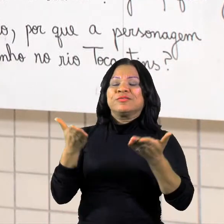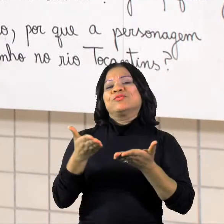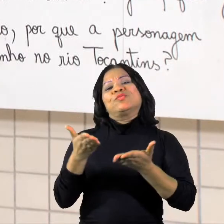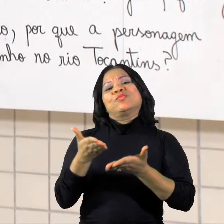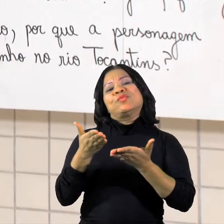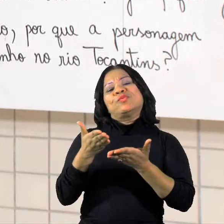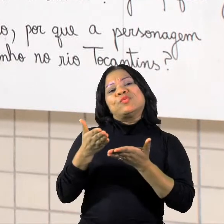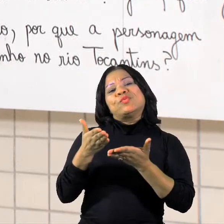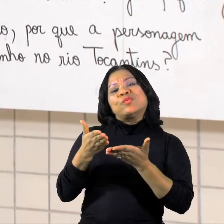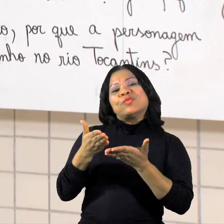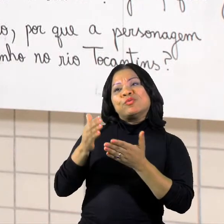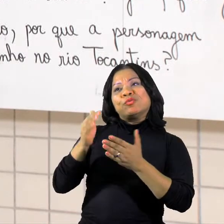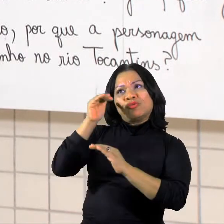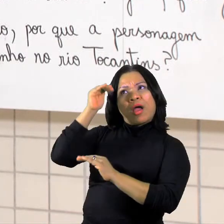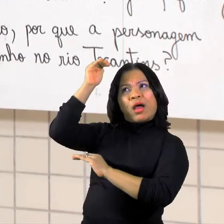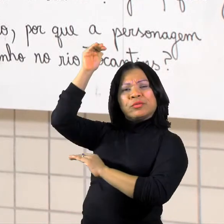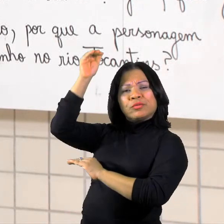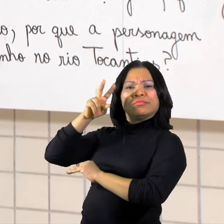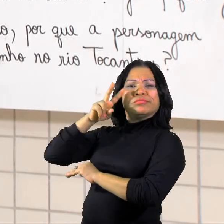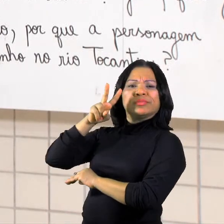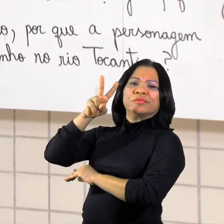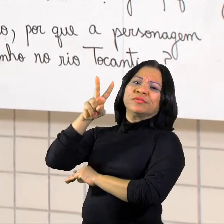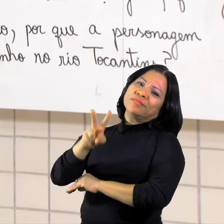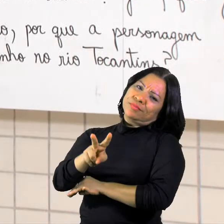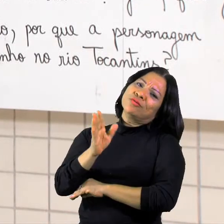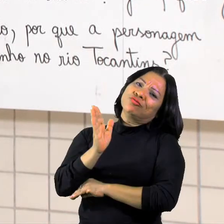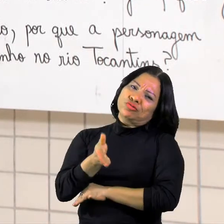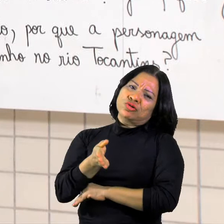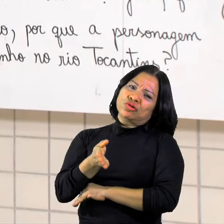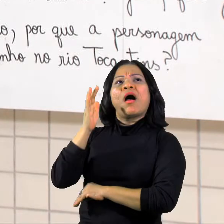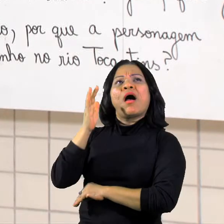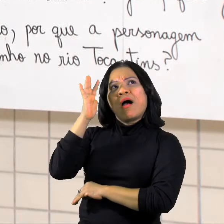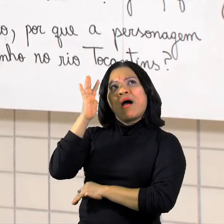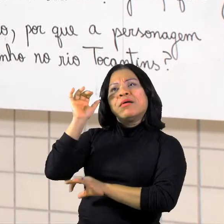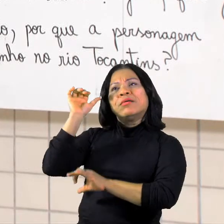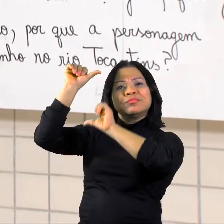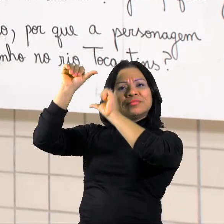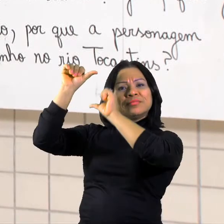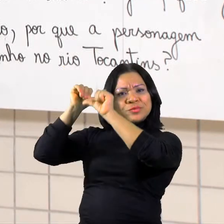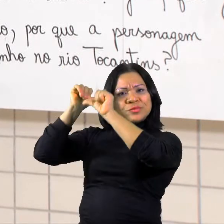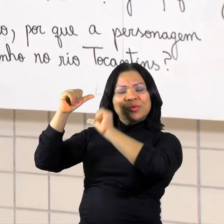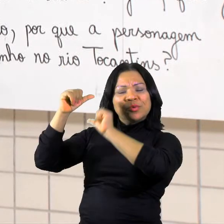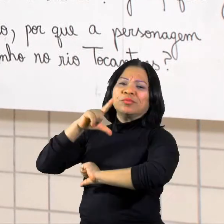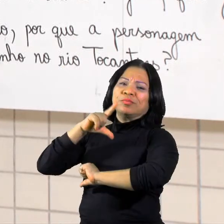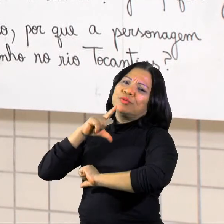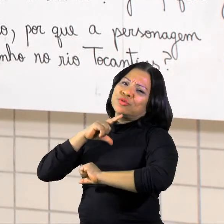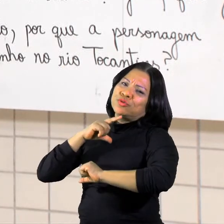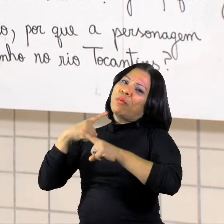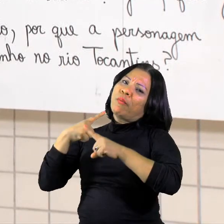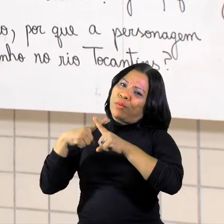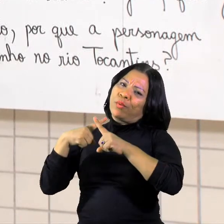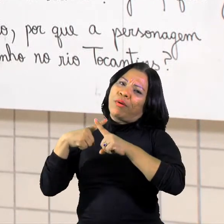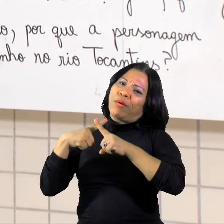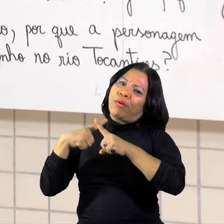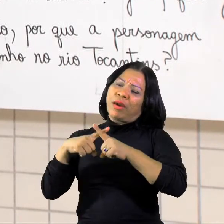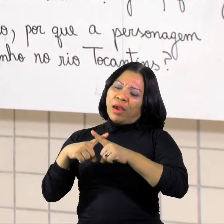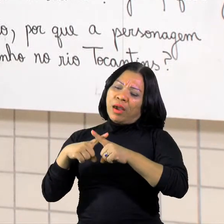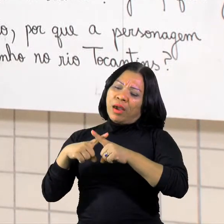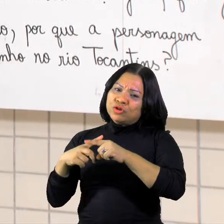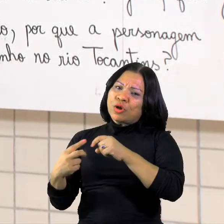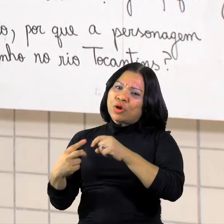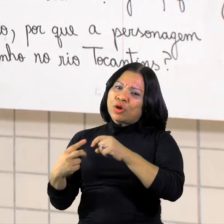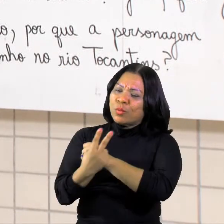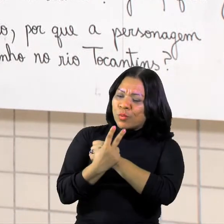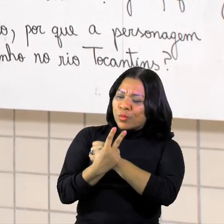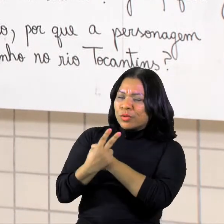que o narrador já tem, ele já faz uma reflexão, que tinha um porquê, né? De ter todo aquele cuidado, de não